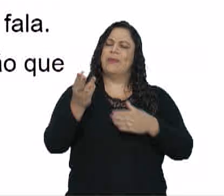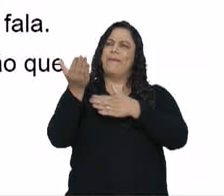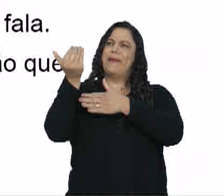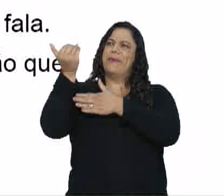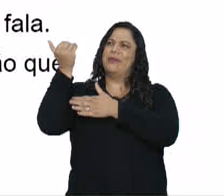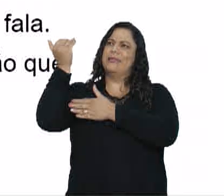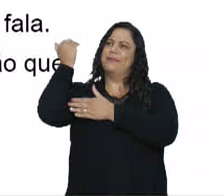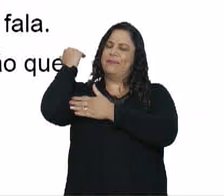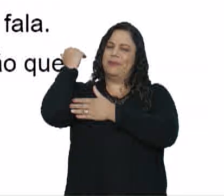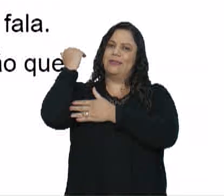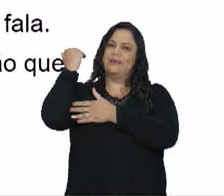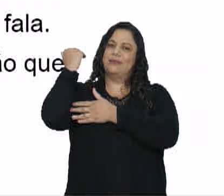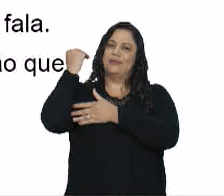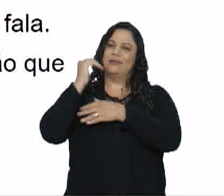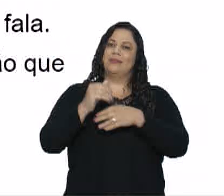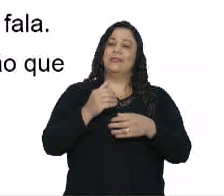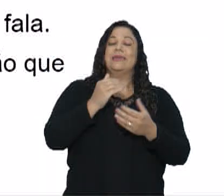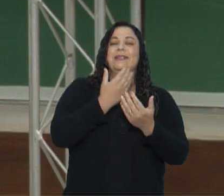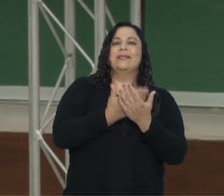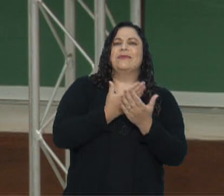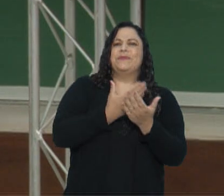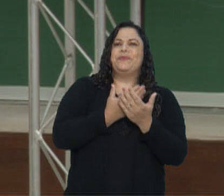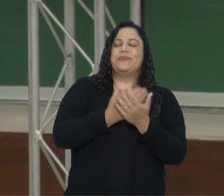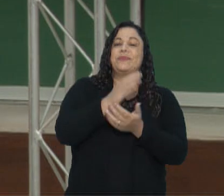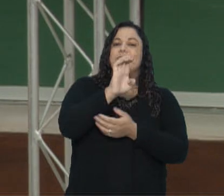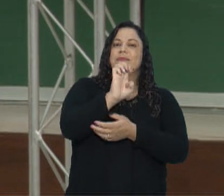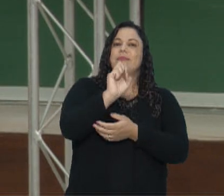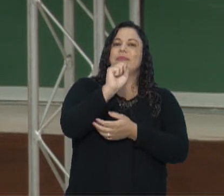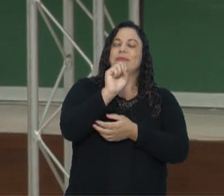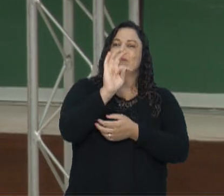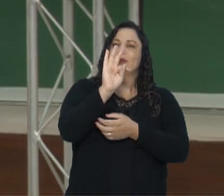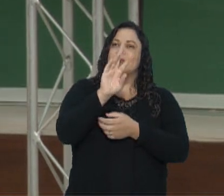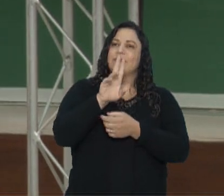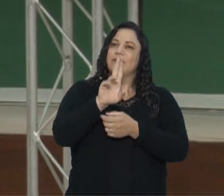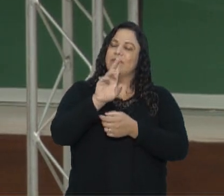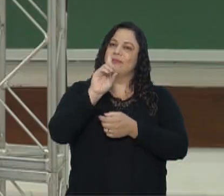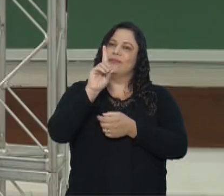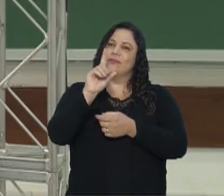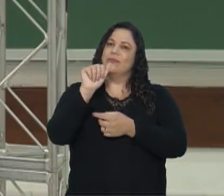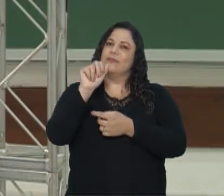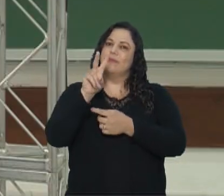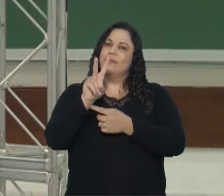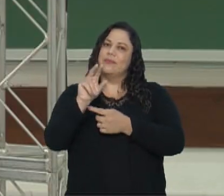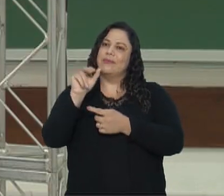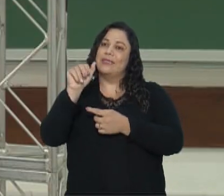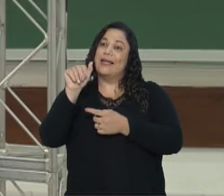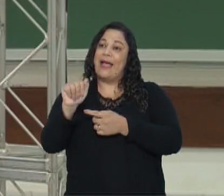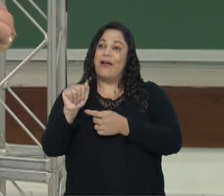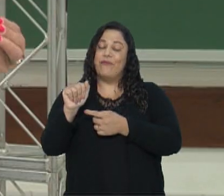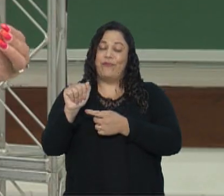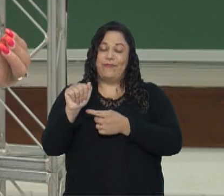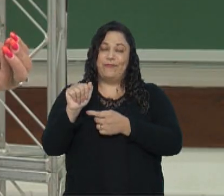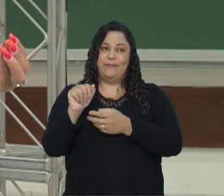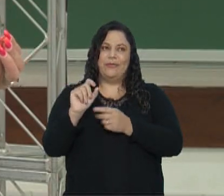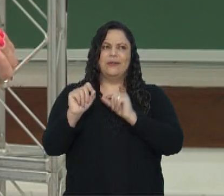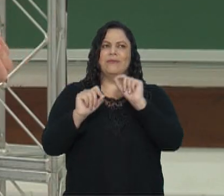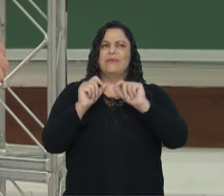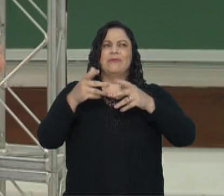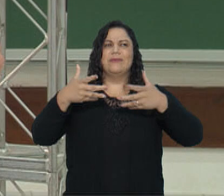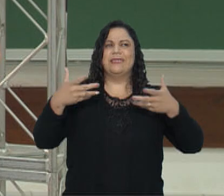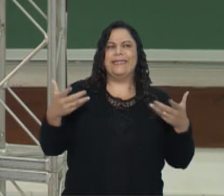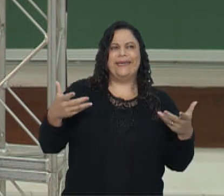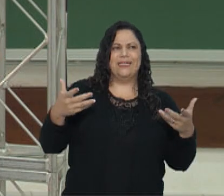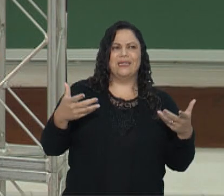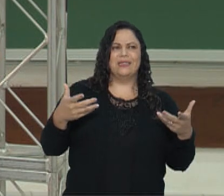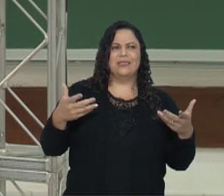tempo anterior à fala. O próprio nome já está dizendo, contínua. Ela não acabou, eu não sei,